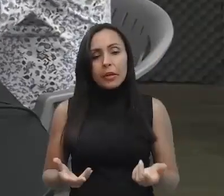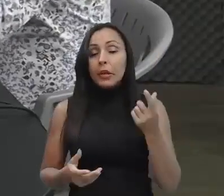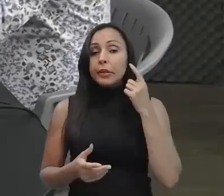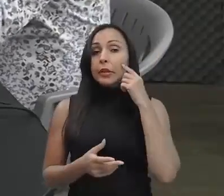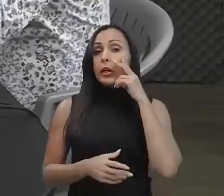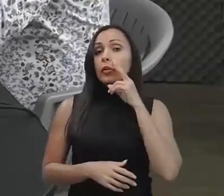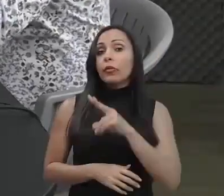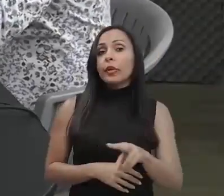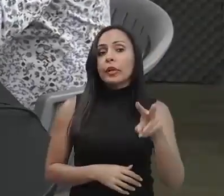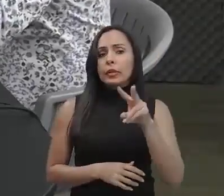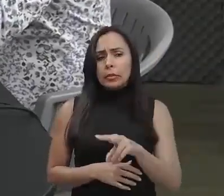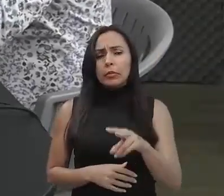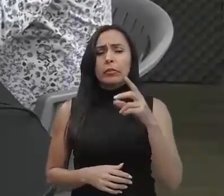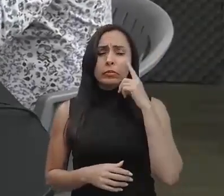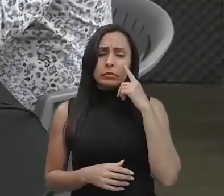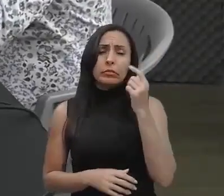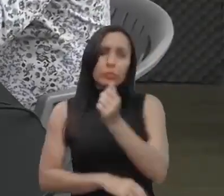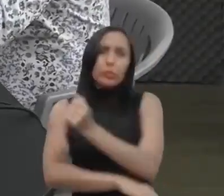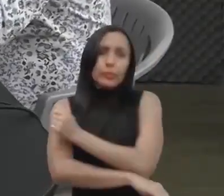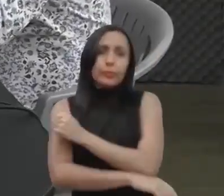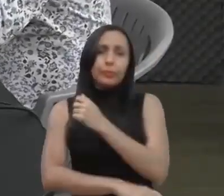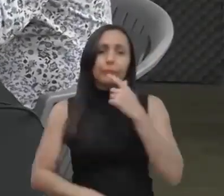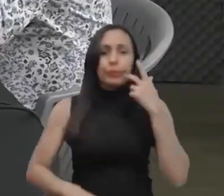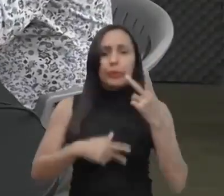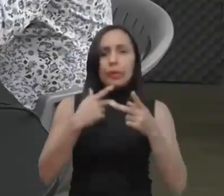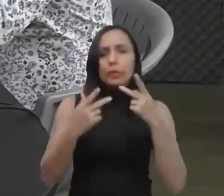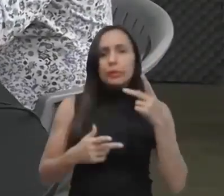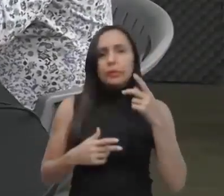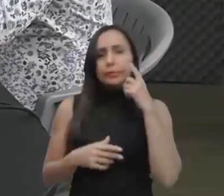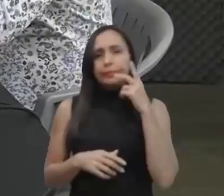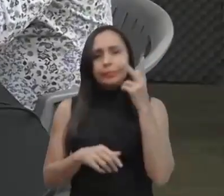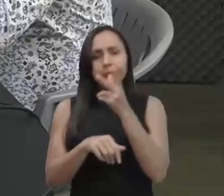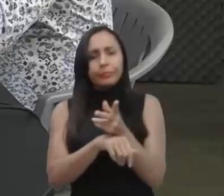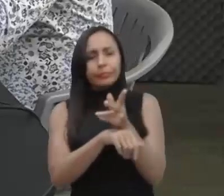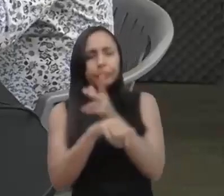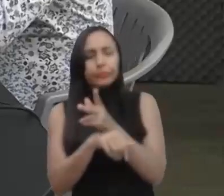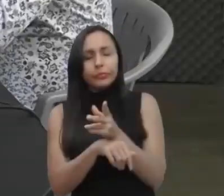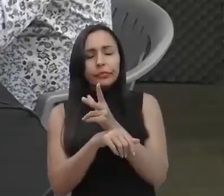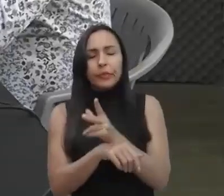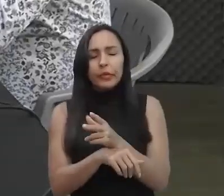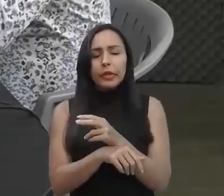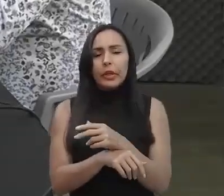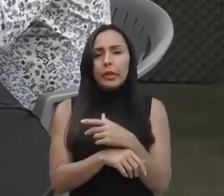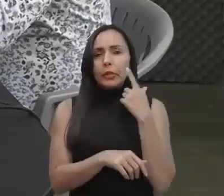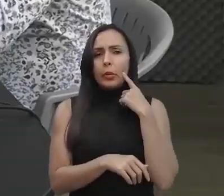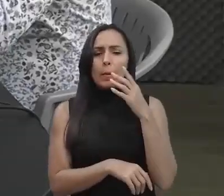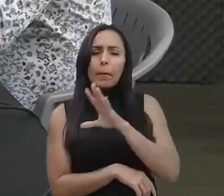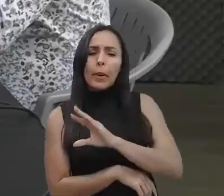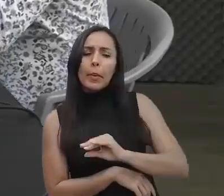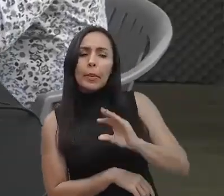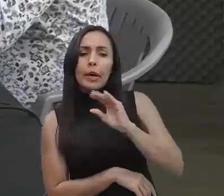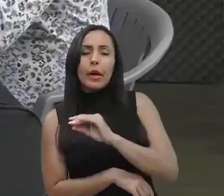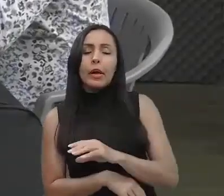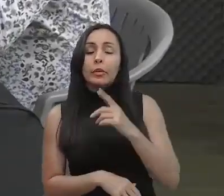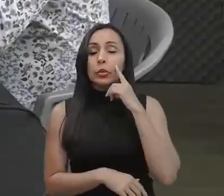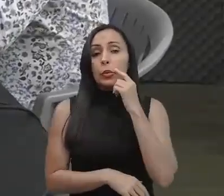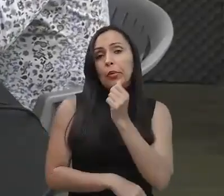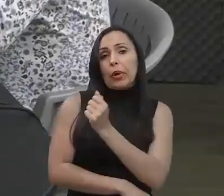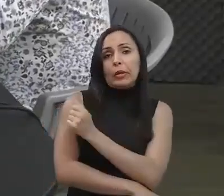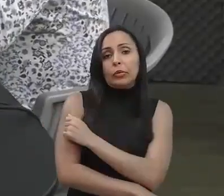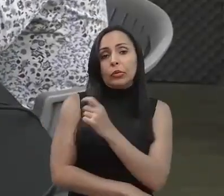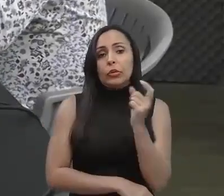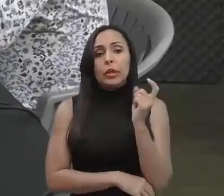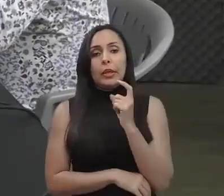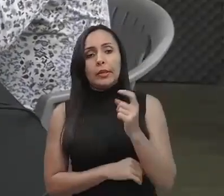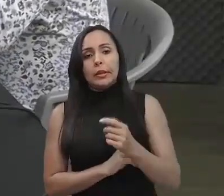muito estudante mesmo falando fazendo vídeo na própria escola e eh como é que é essa coisa dos alunos tiktok Olha tem uma